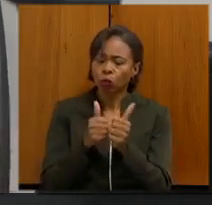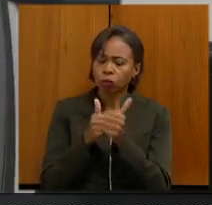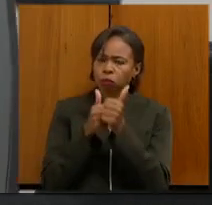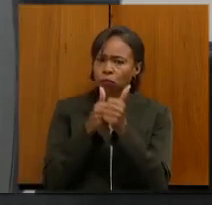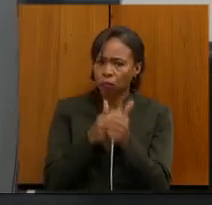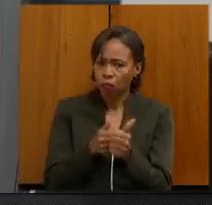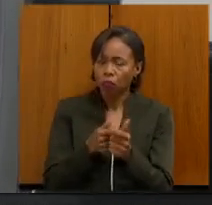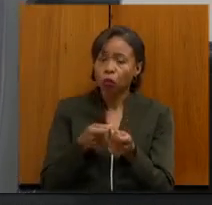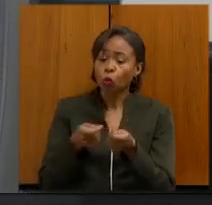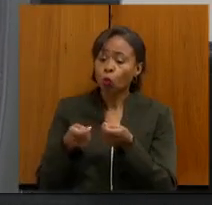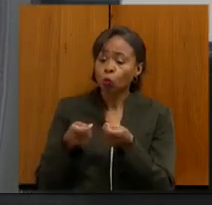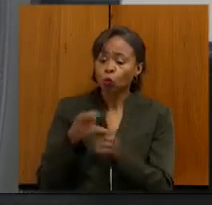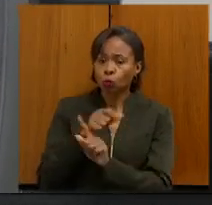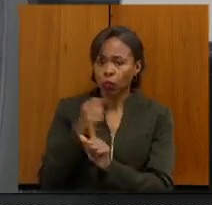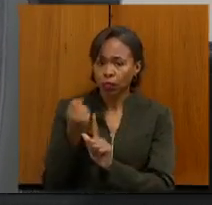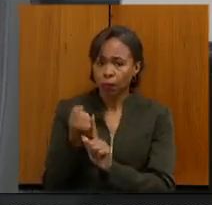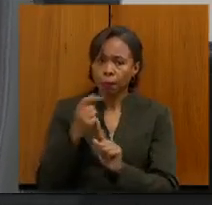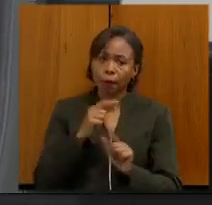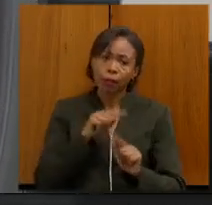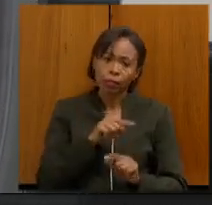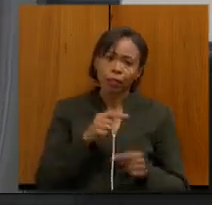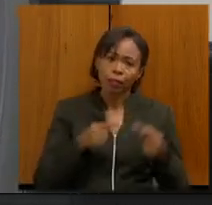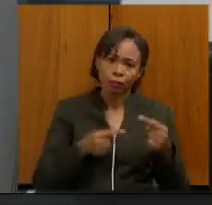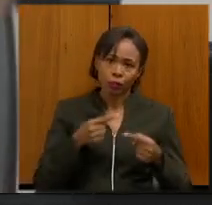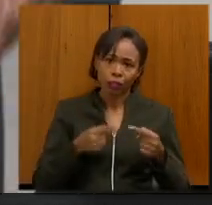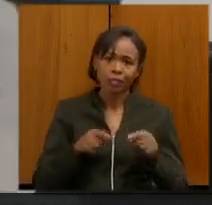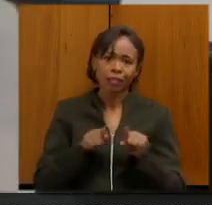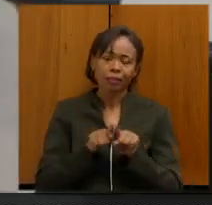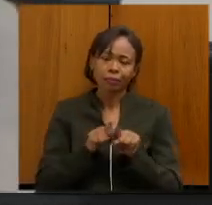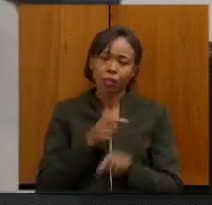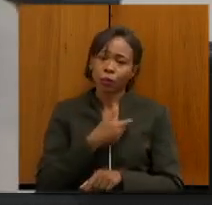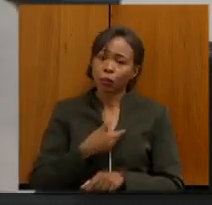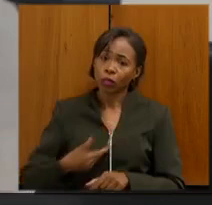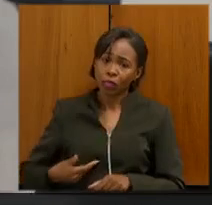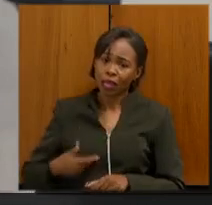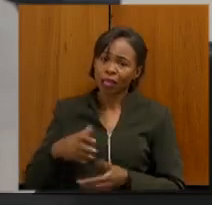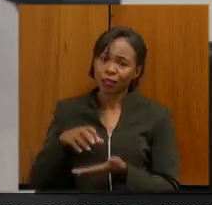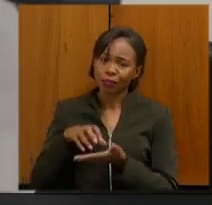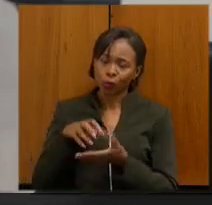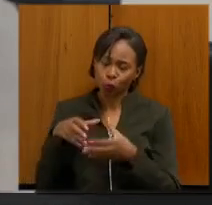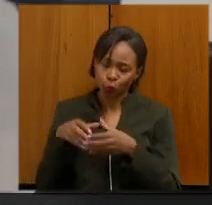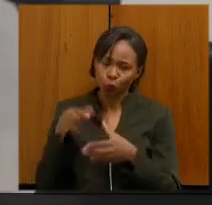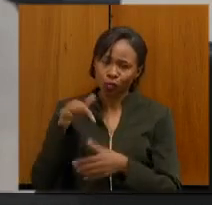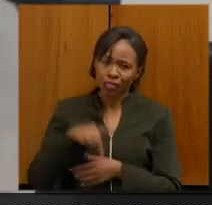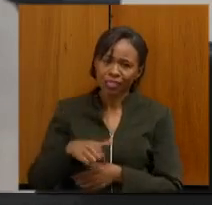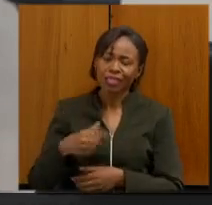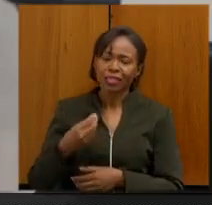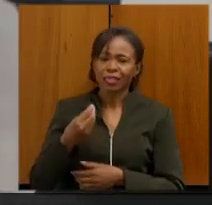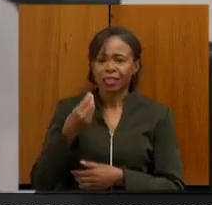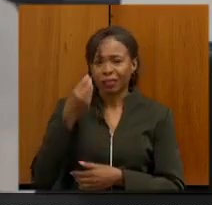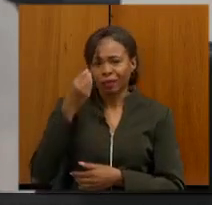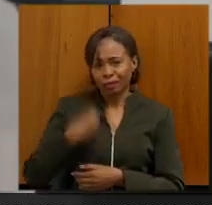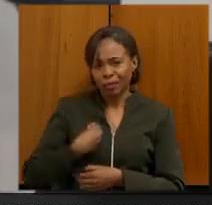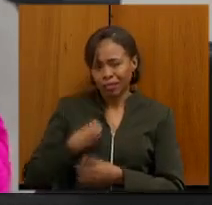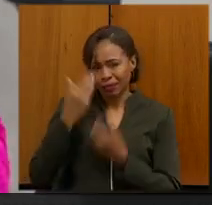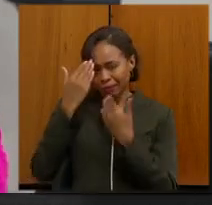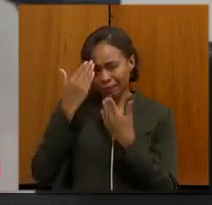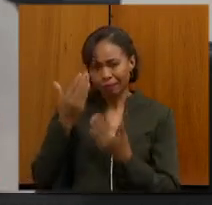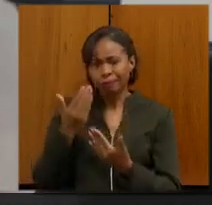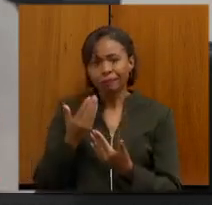do controle social da política e agradecer também o estado as pessoas aqui que tiveram é